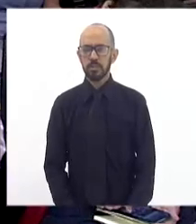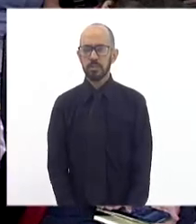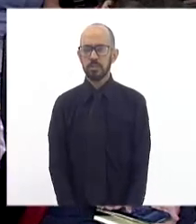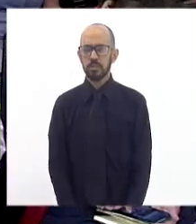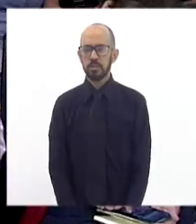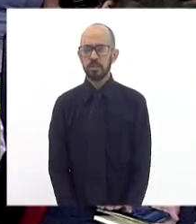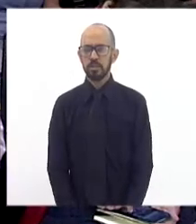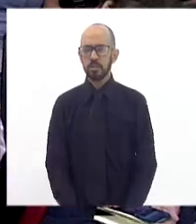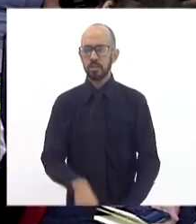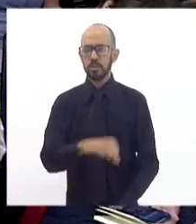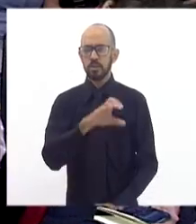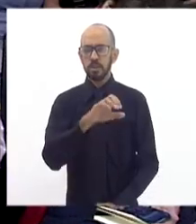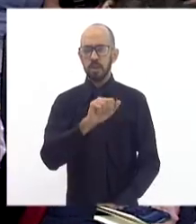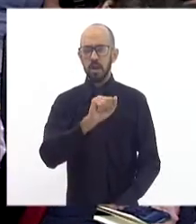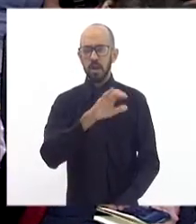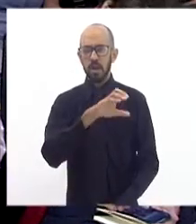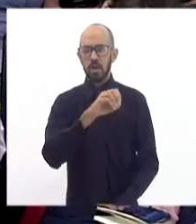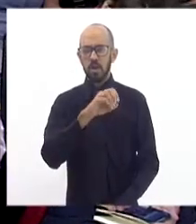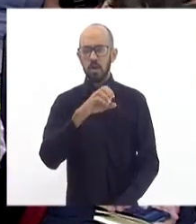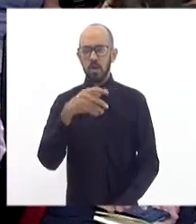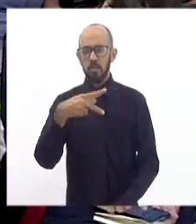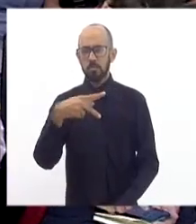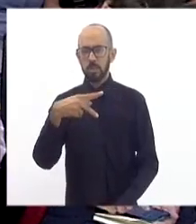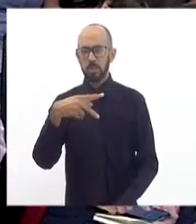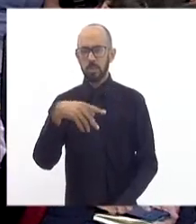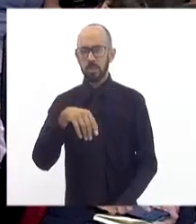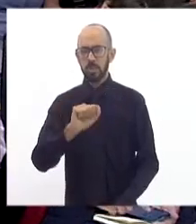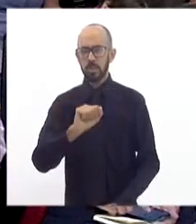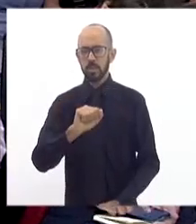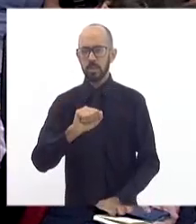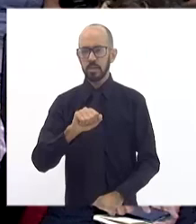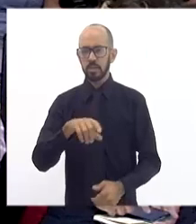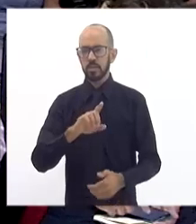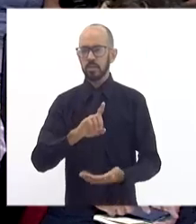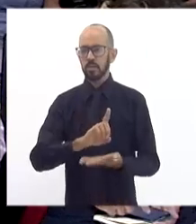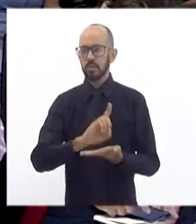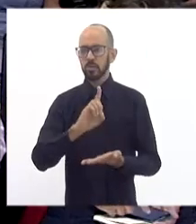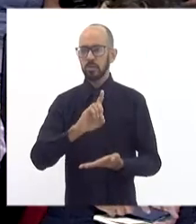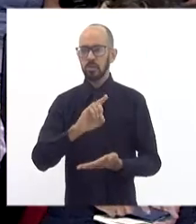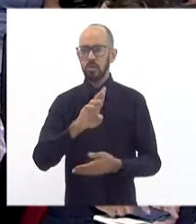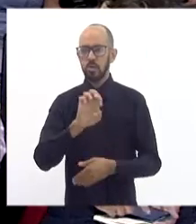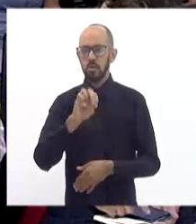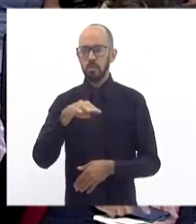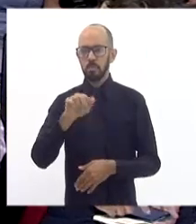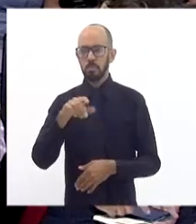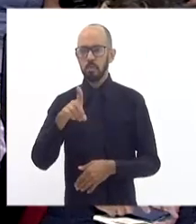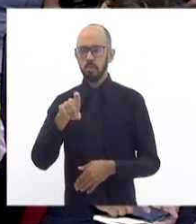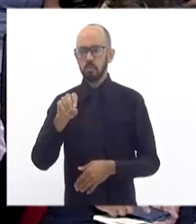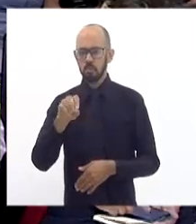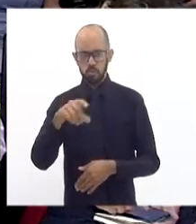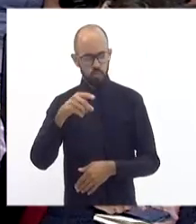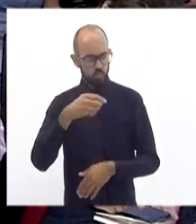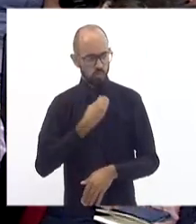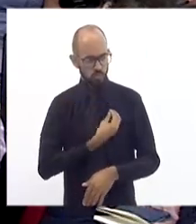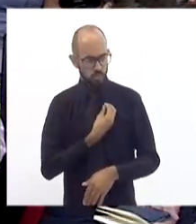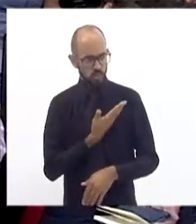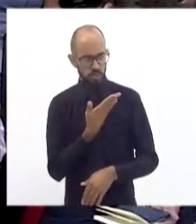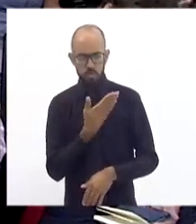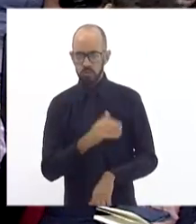e da coppe Universidade Federal do Estado de Janeiro diretor Romildo Toledo da presente